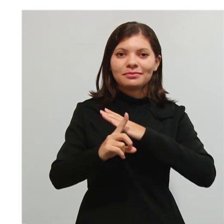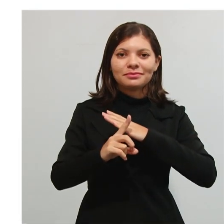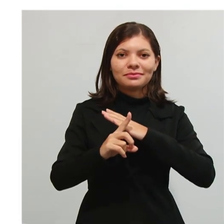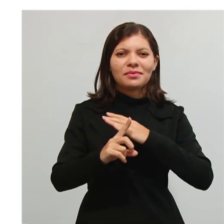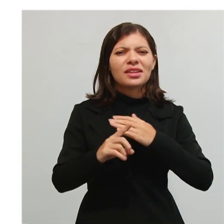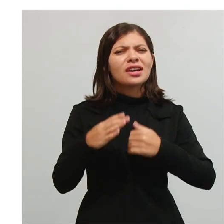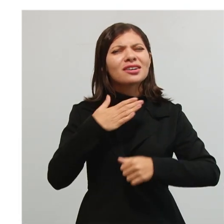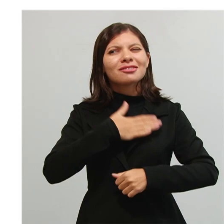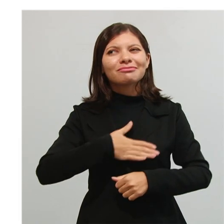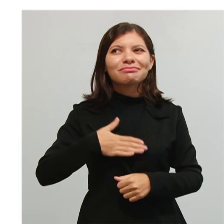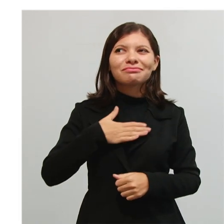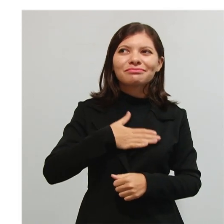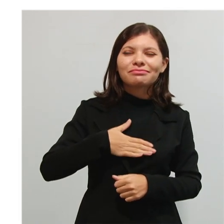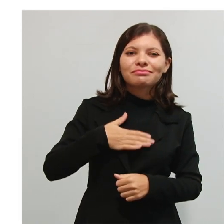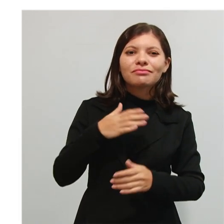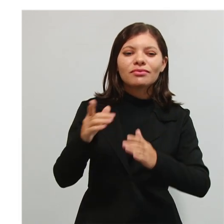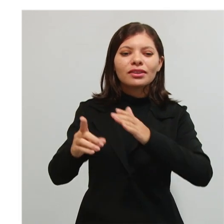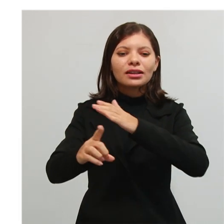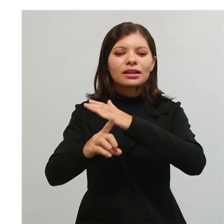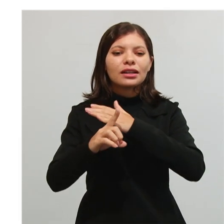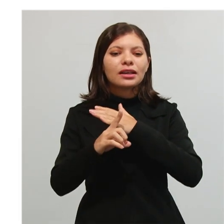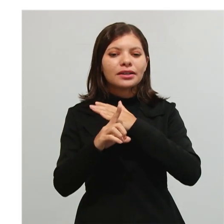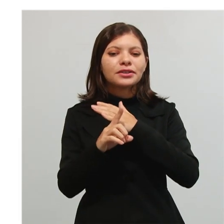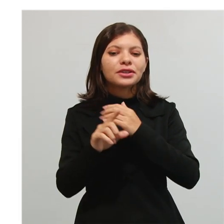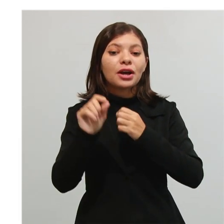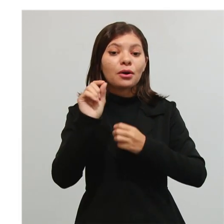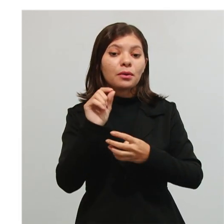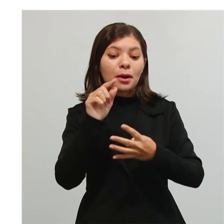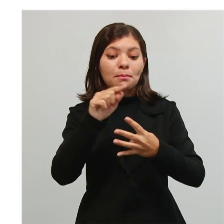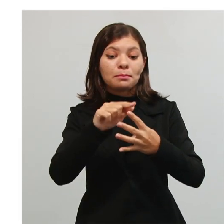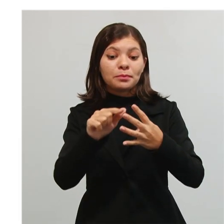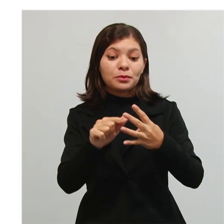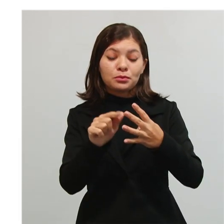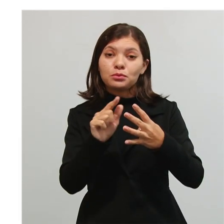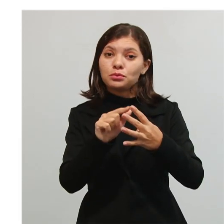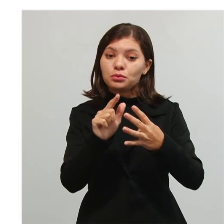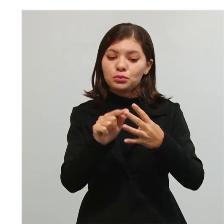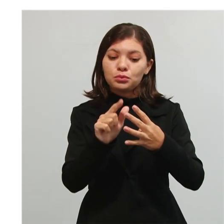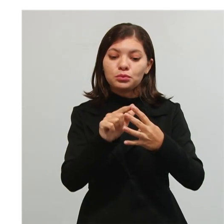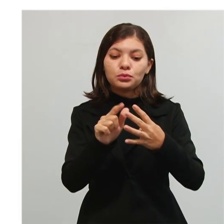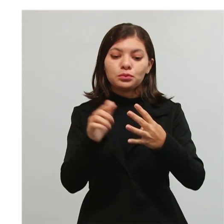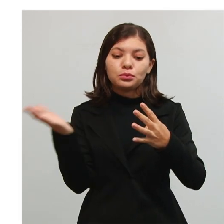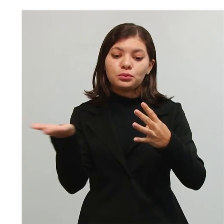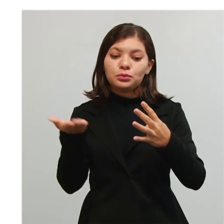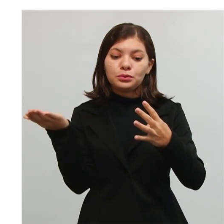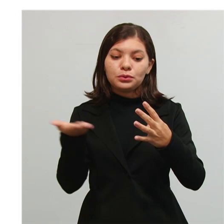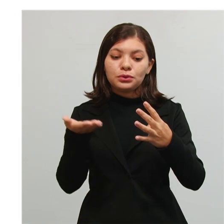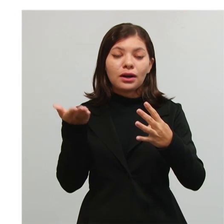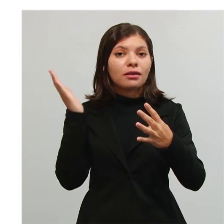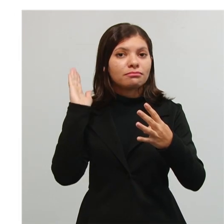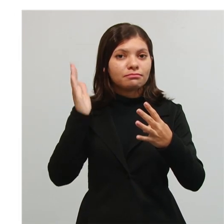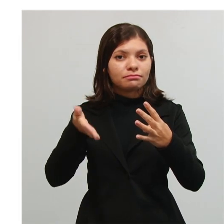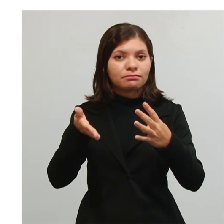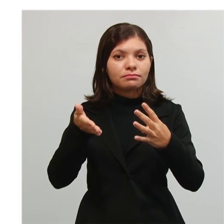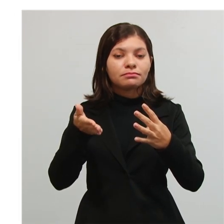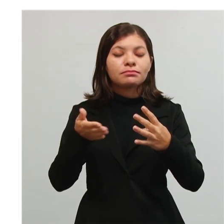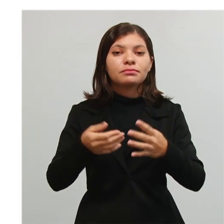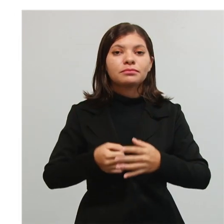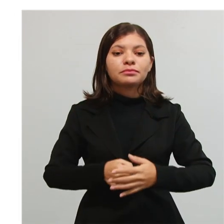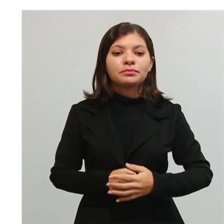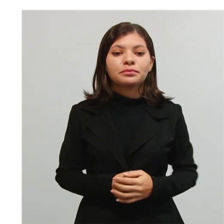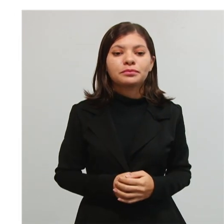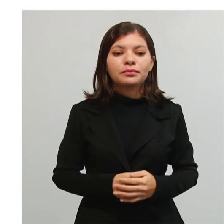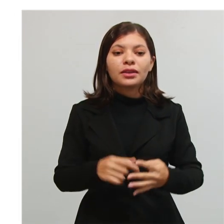satisfazer o cliente é ter passado pelas duas primeiras etapas do atendimento Ou seja é